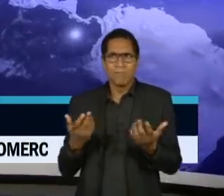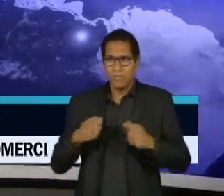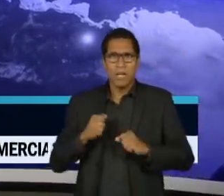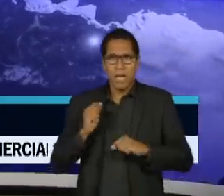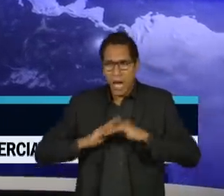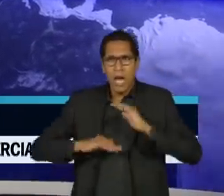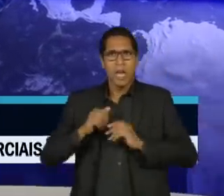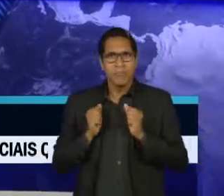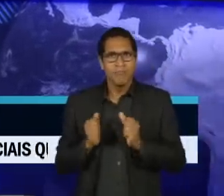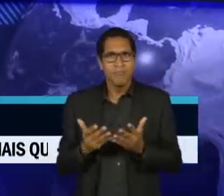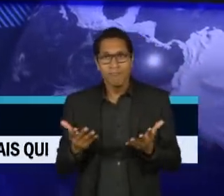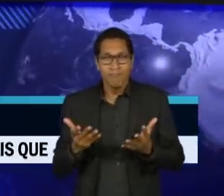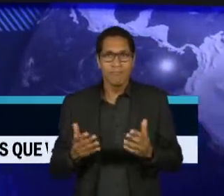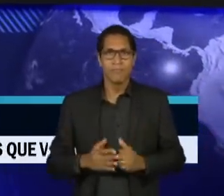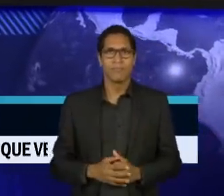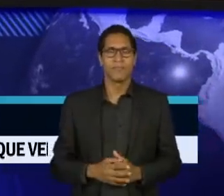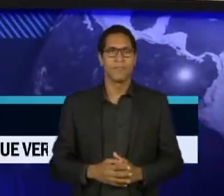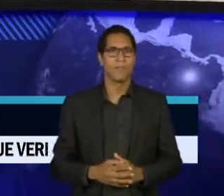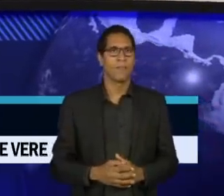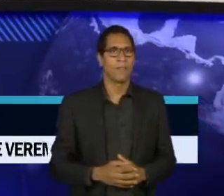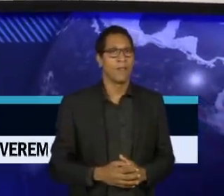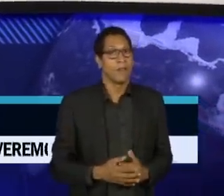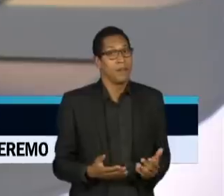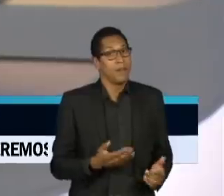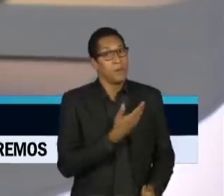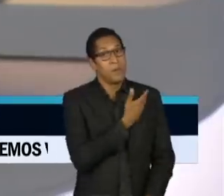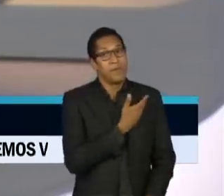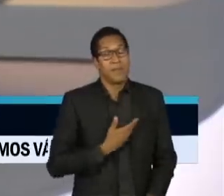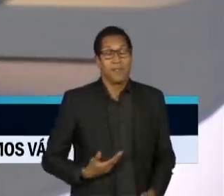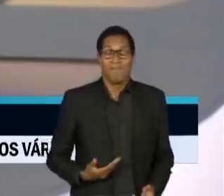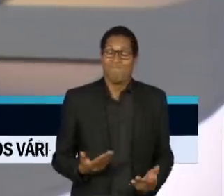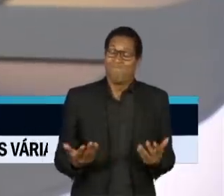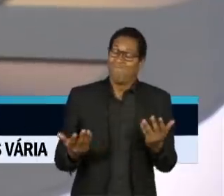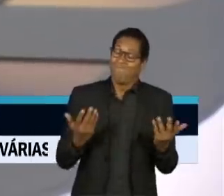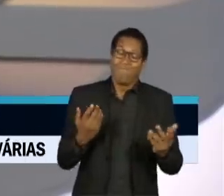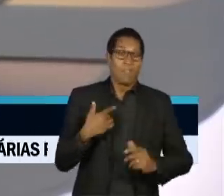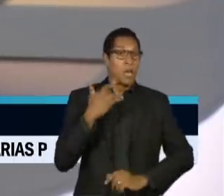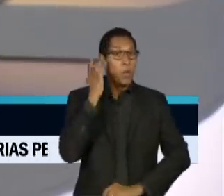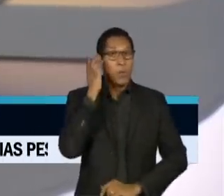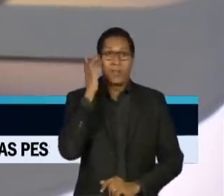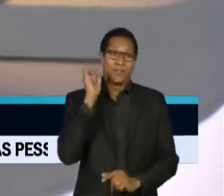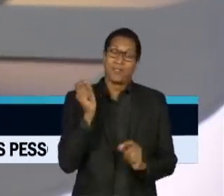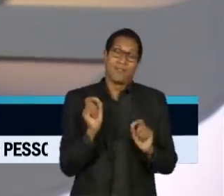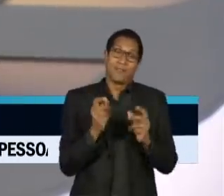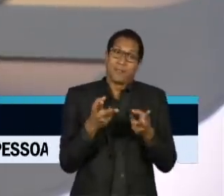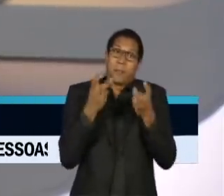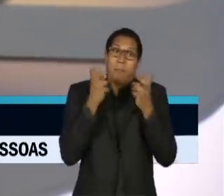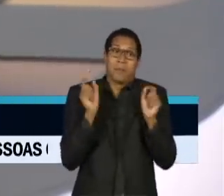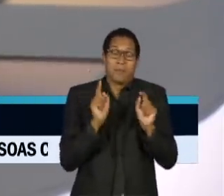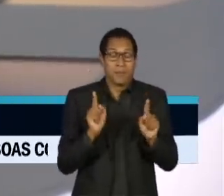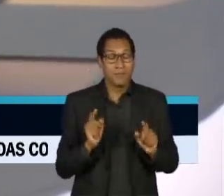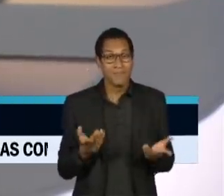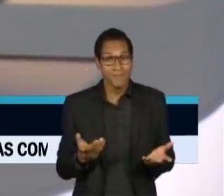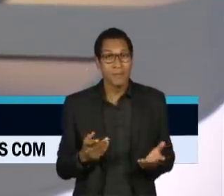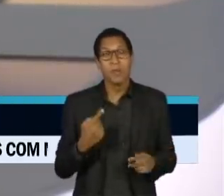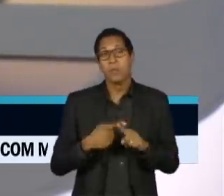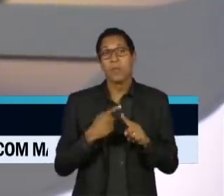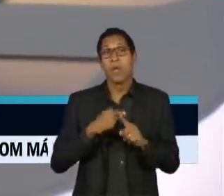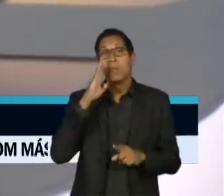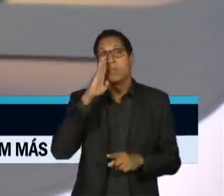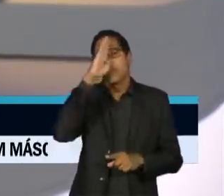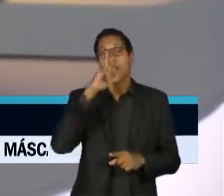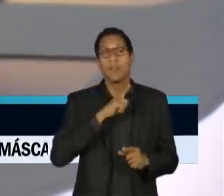Olha, sinceramente, eu acho que o governo nunca aprenderá a lição. A gente até viu recentemente o presidente Bolsonaro fazendo outra comparação